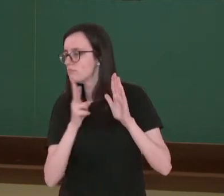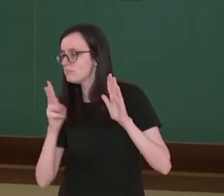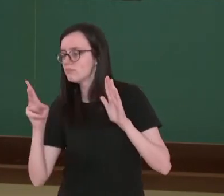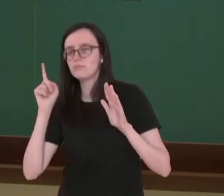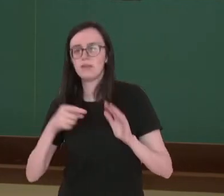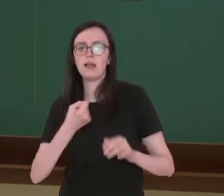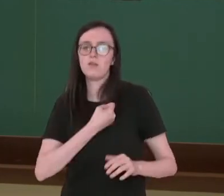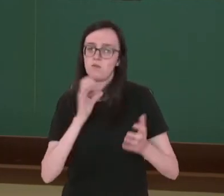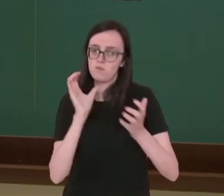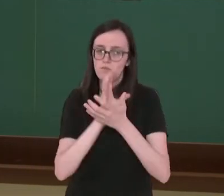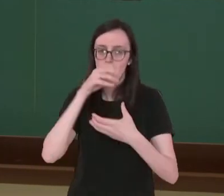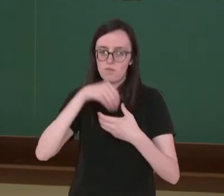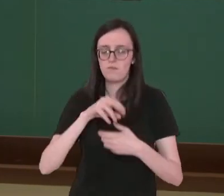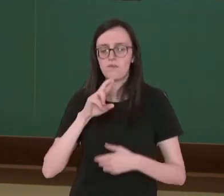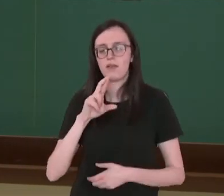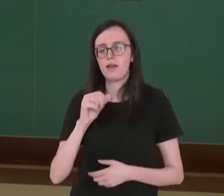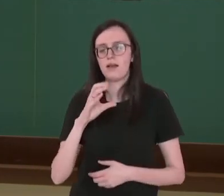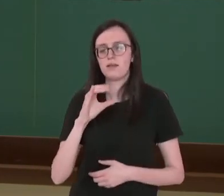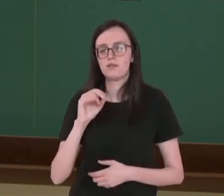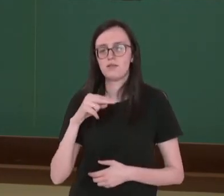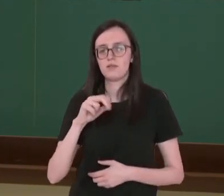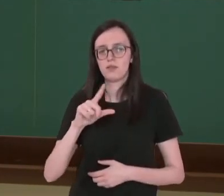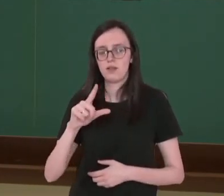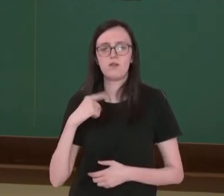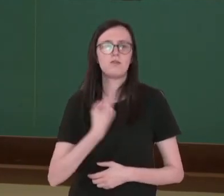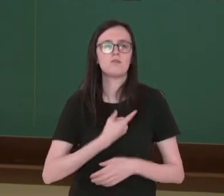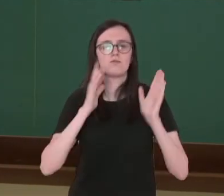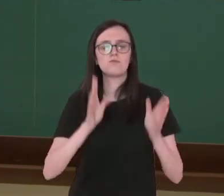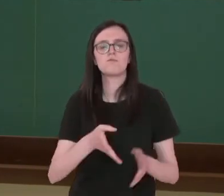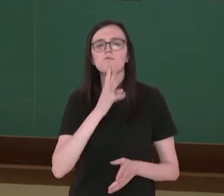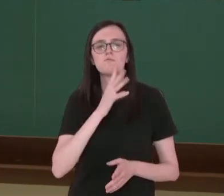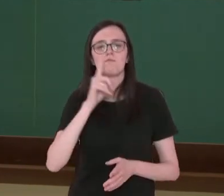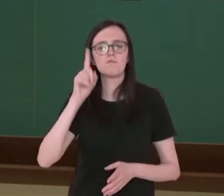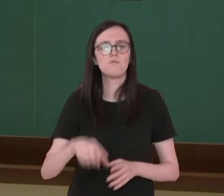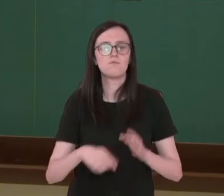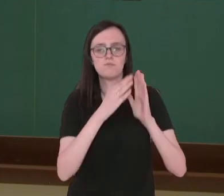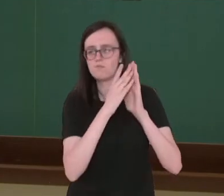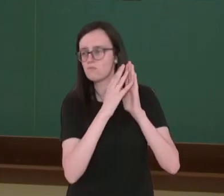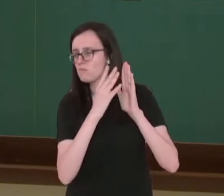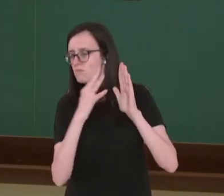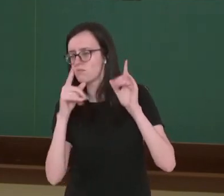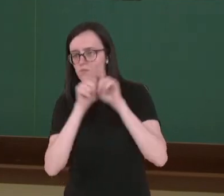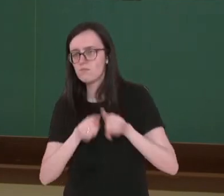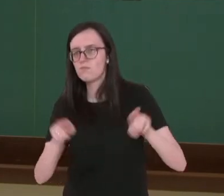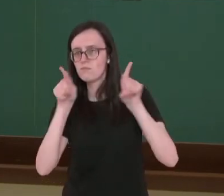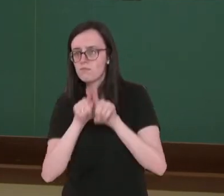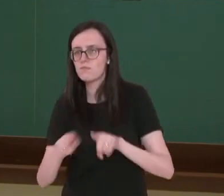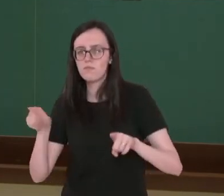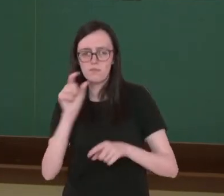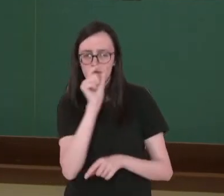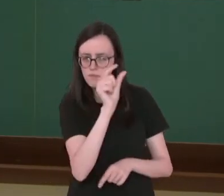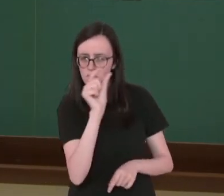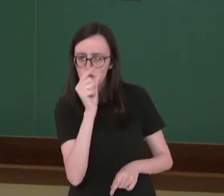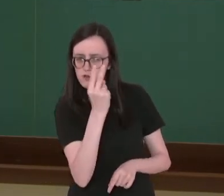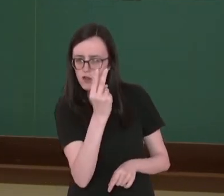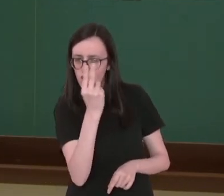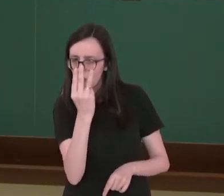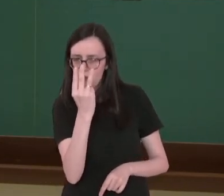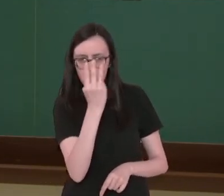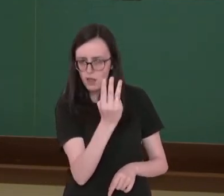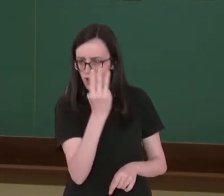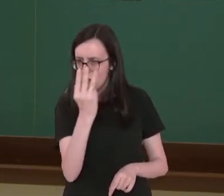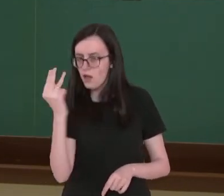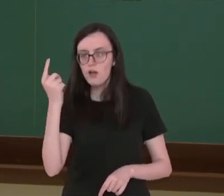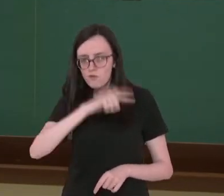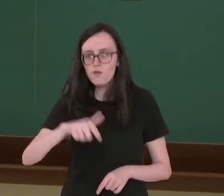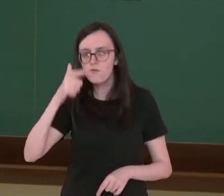número racional, tá? Que é o que a gente conhece como uma dízima periódica, aquela que se repete um valor, às vezes 2, às vezes 3,